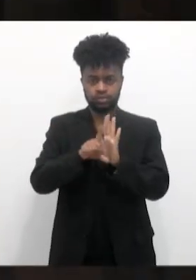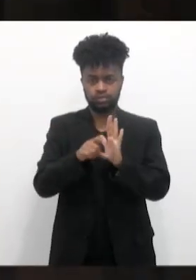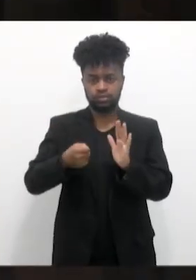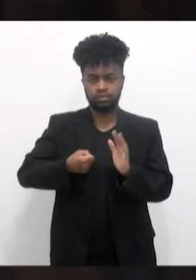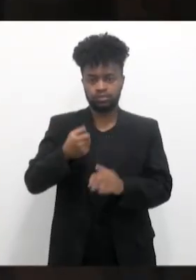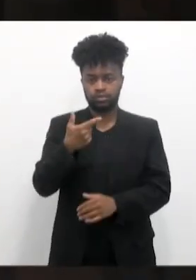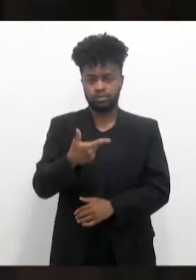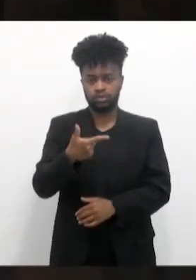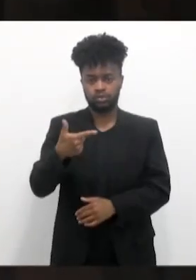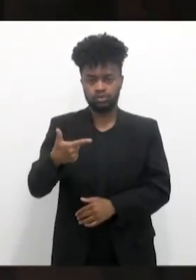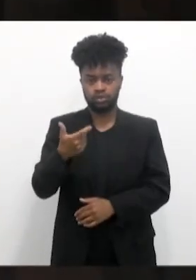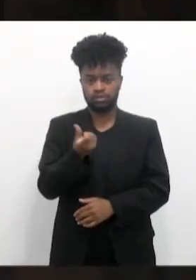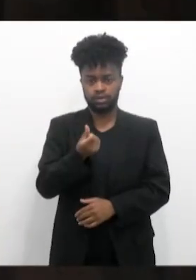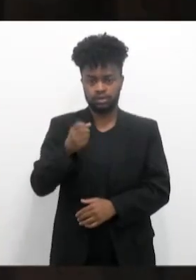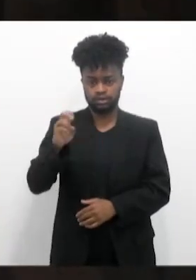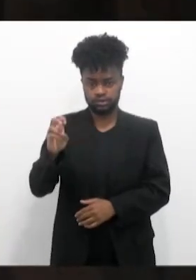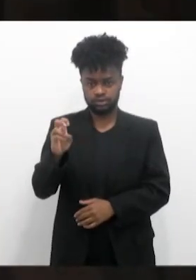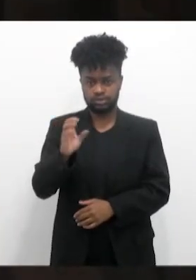número